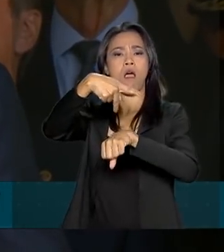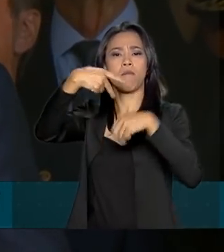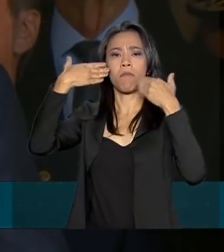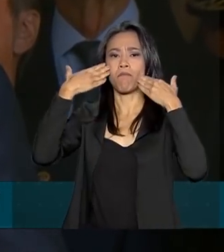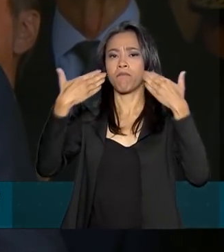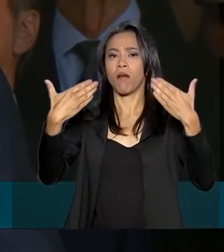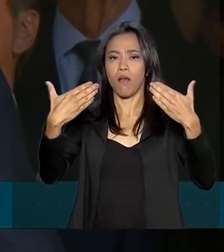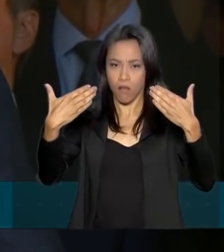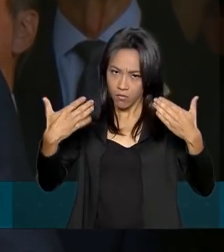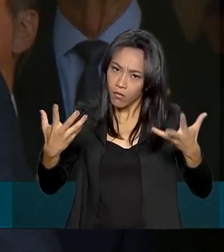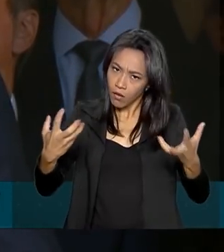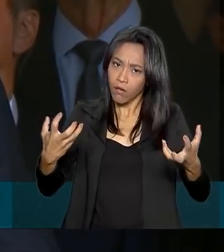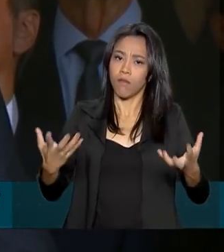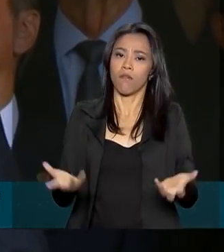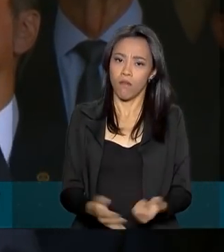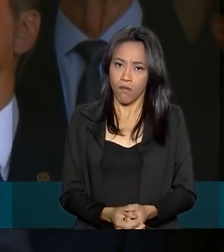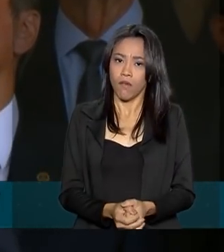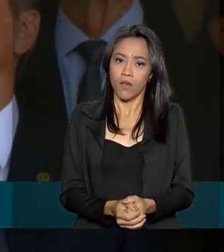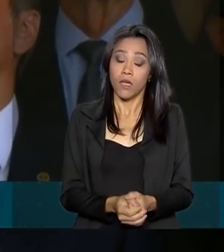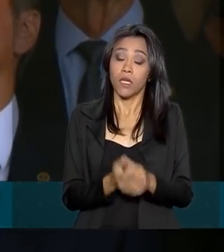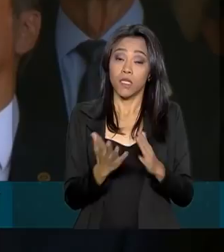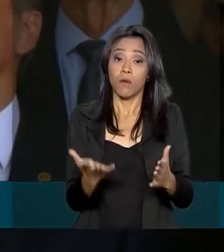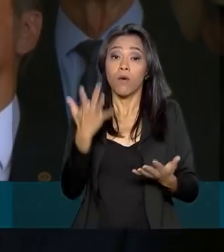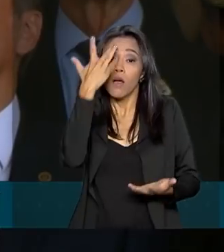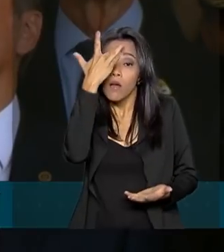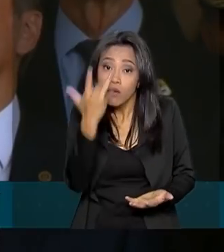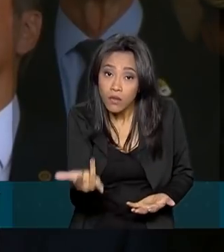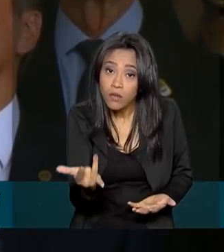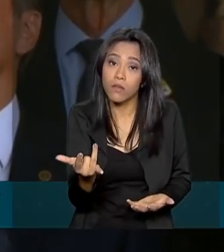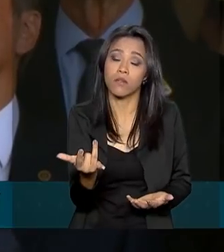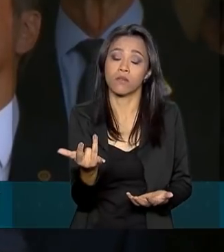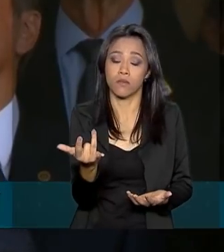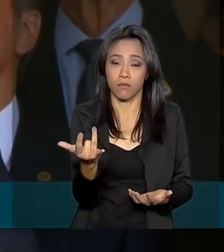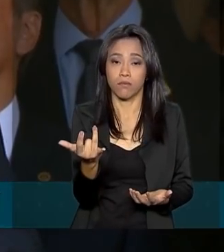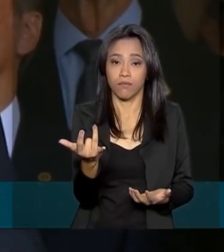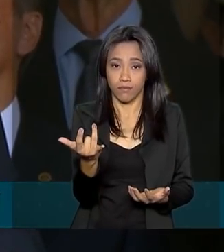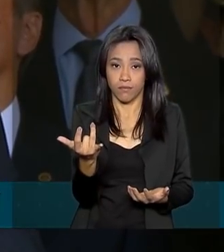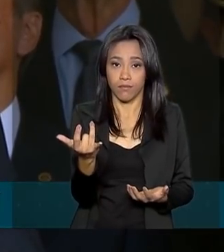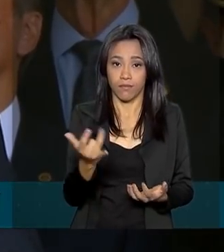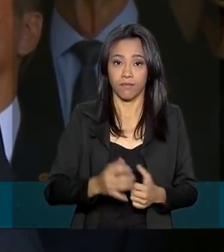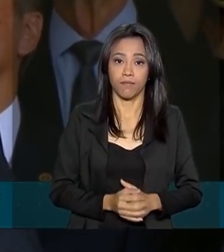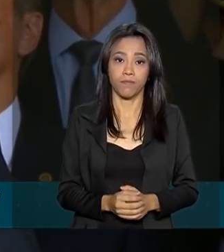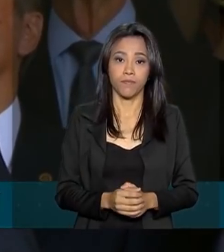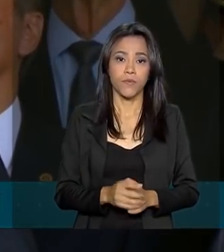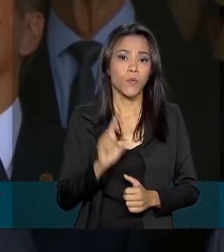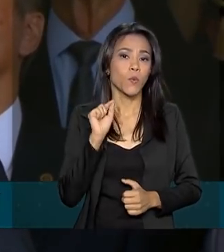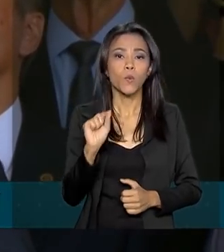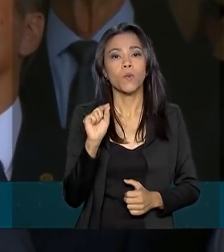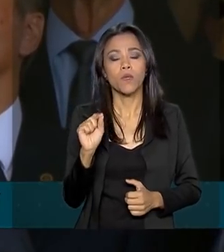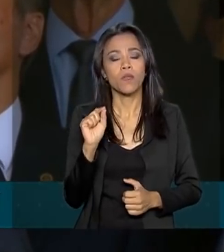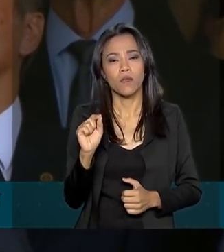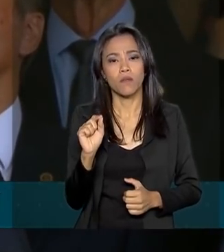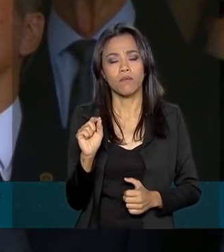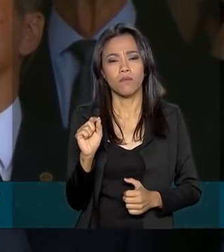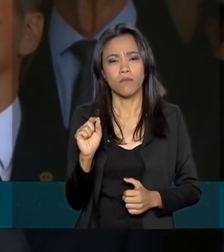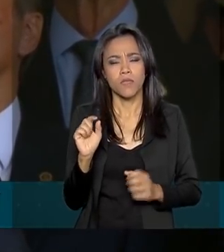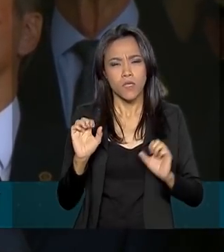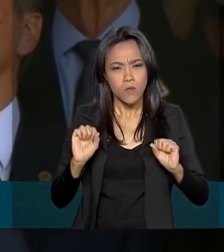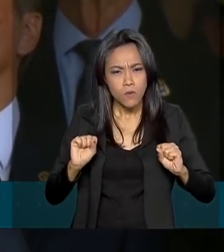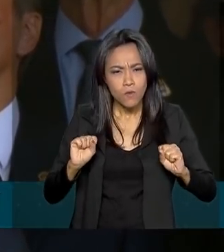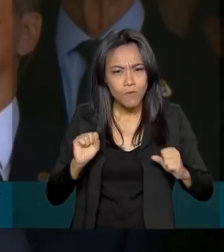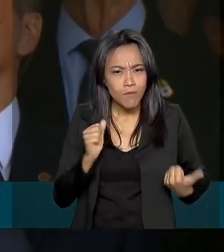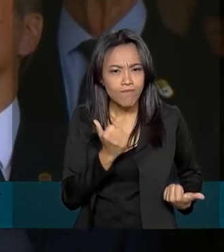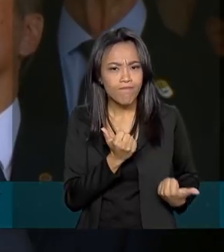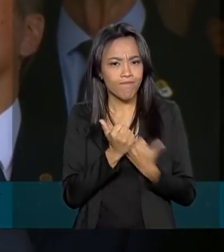quanto, a partir de amanhã, numa escala mais elevada, com o reforço de um grande